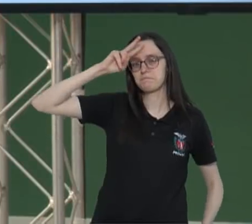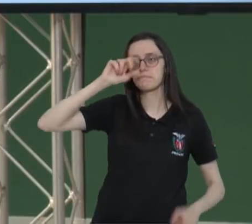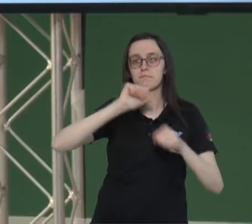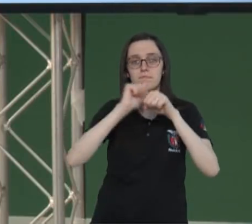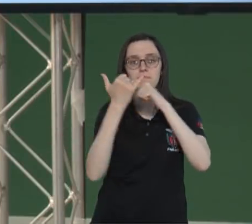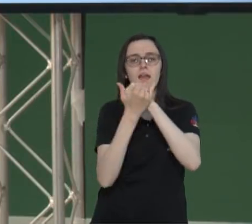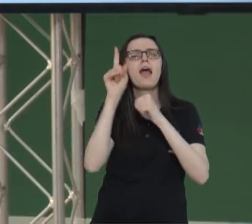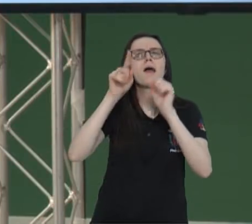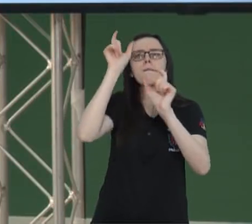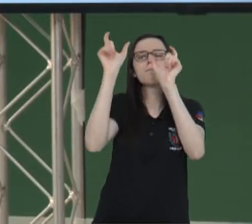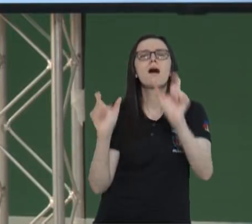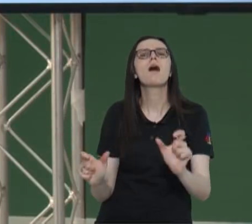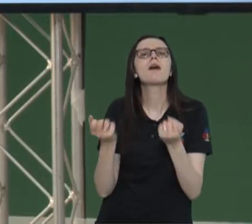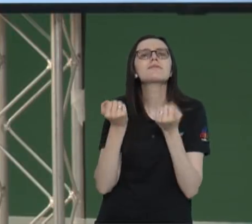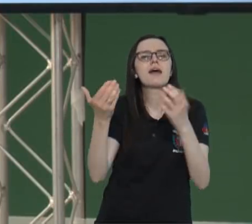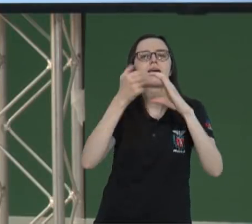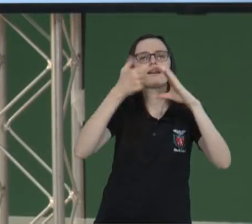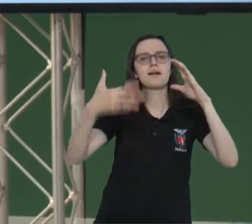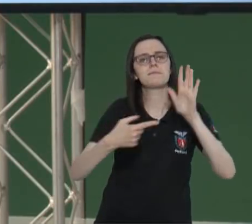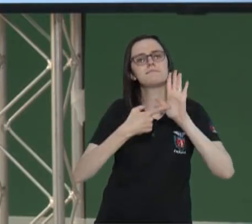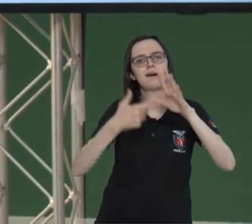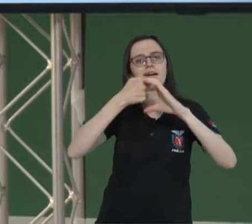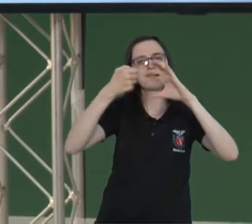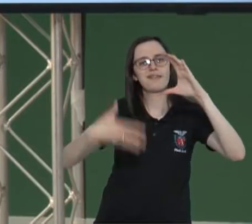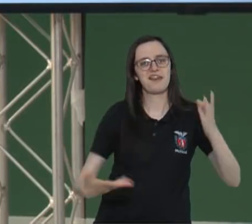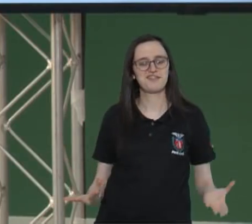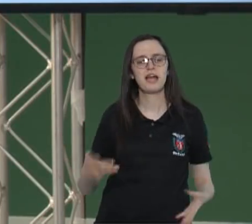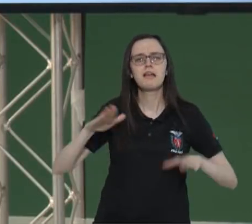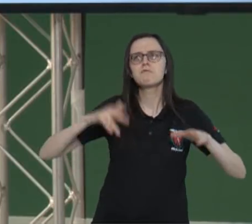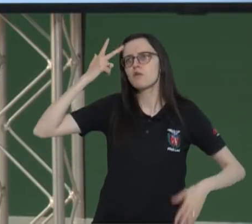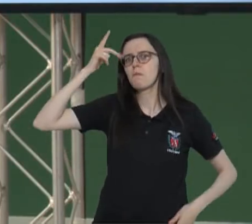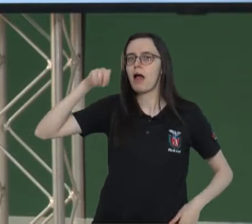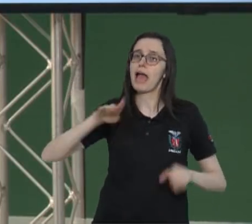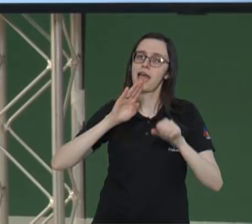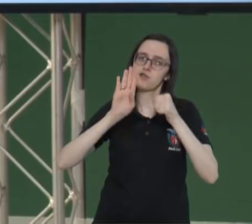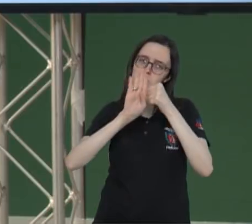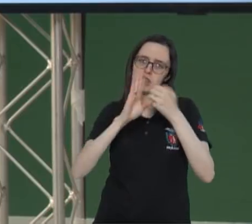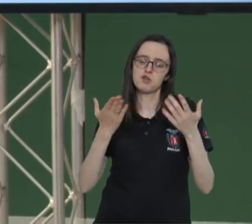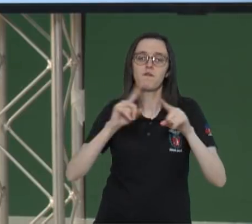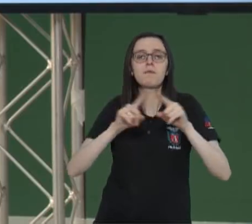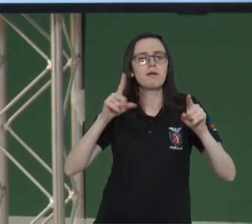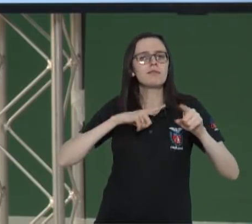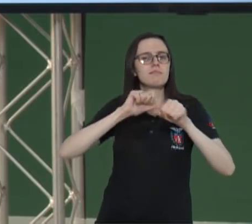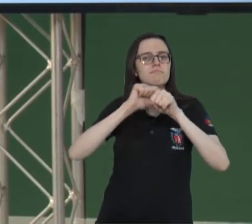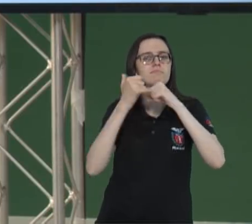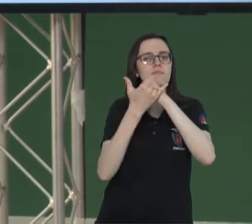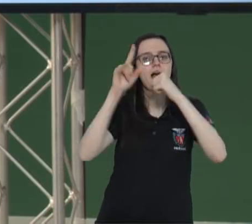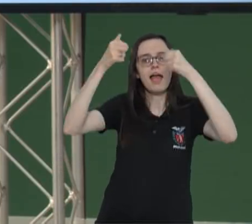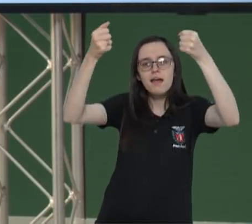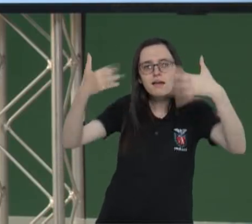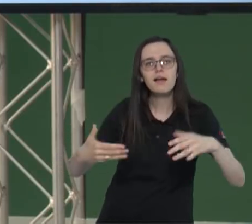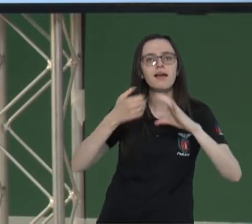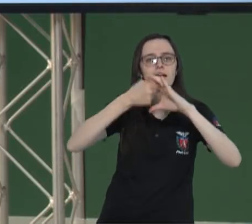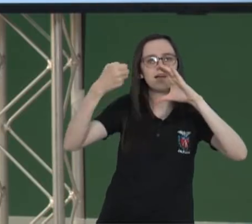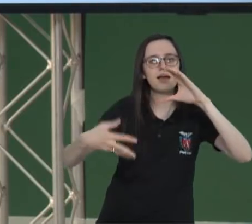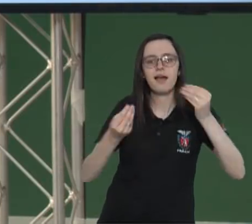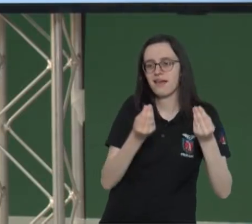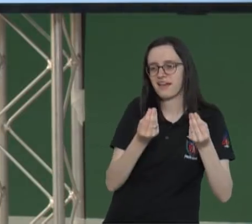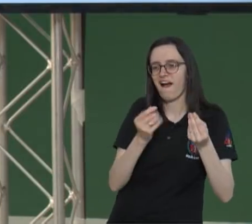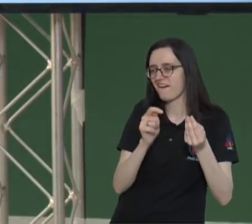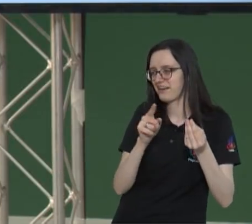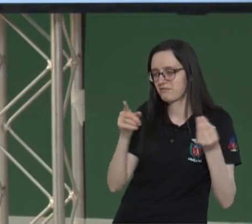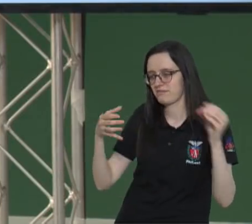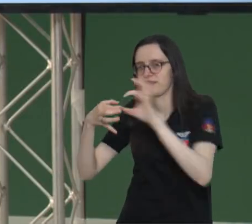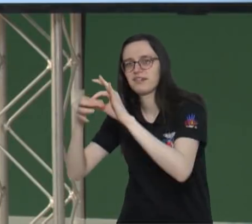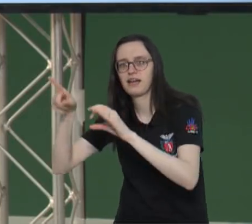adjetivo são aquelas palavras que dão características, né? Normalmente é o substantivo, né? Dão características às coisas, aos nomes, aos substantivos. Então,